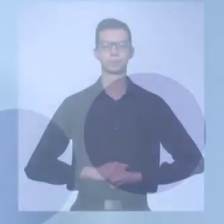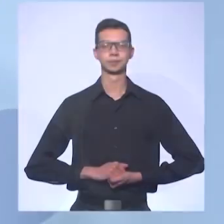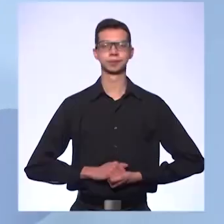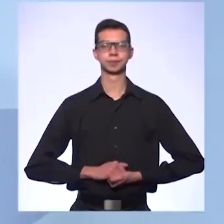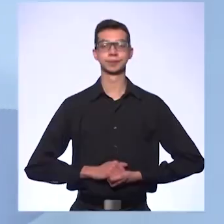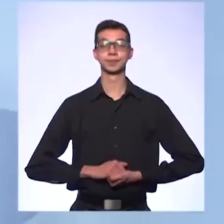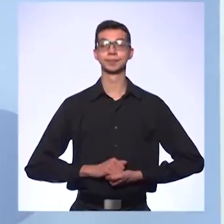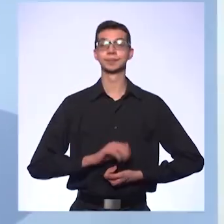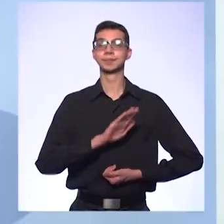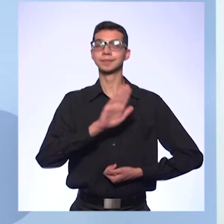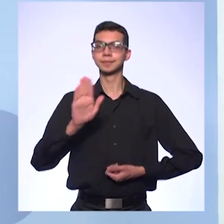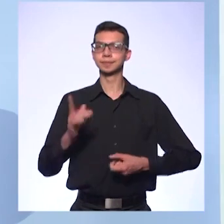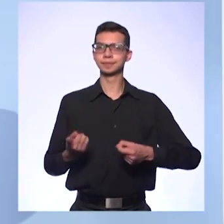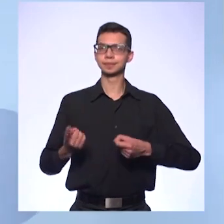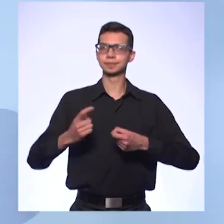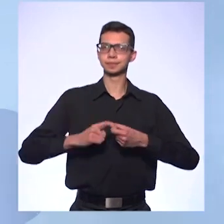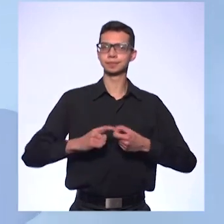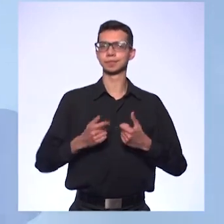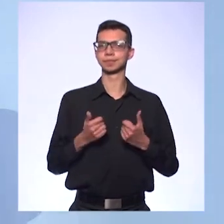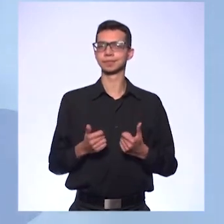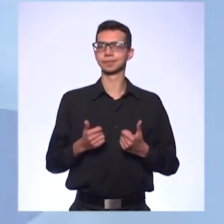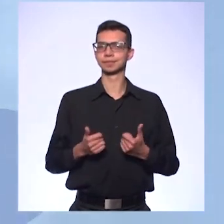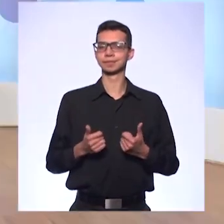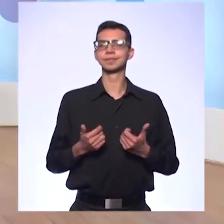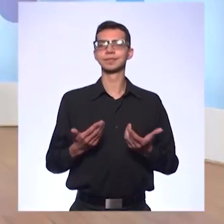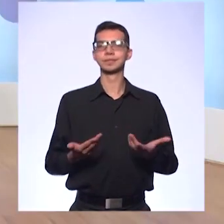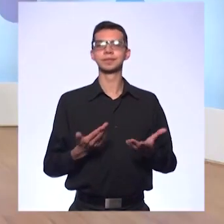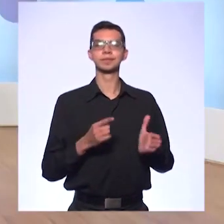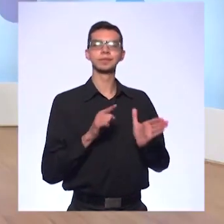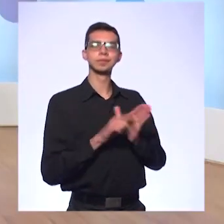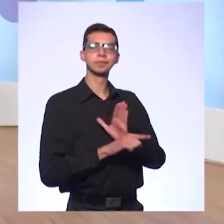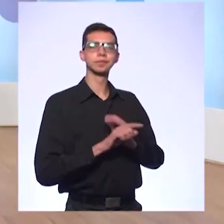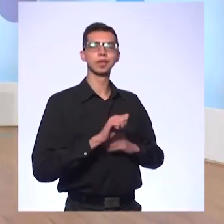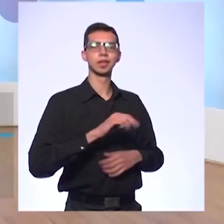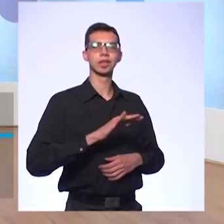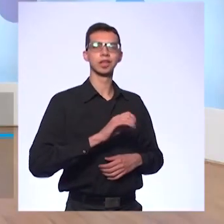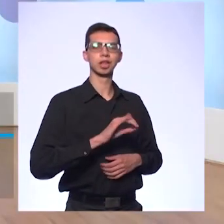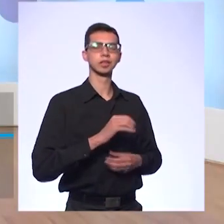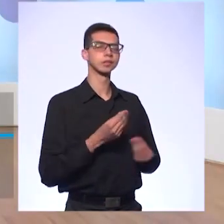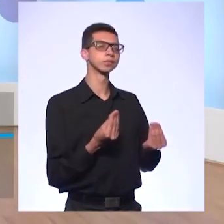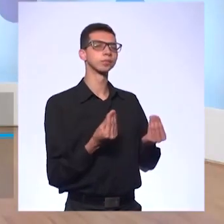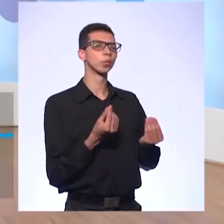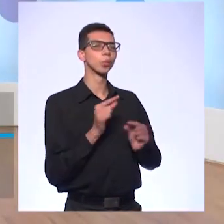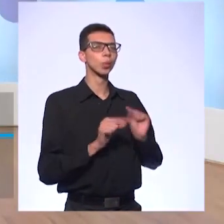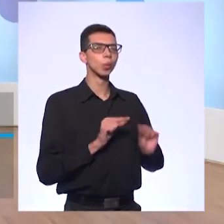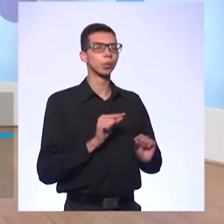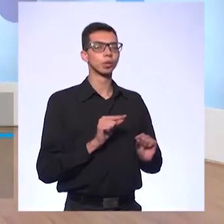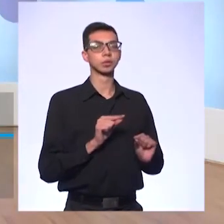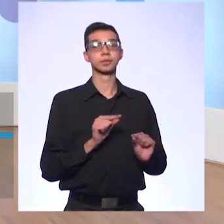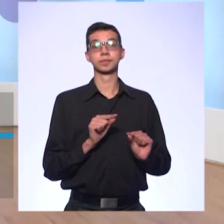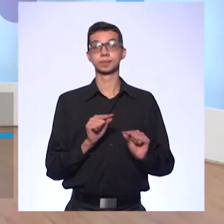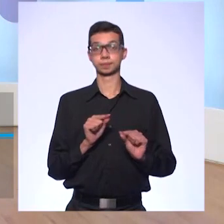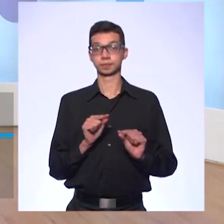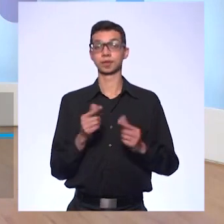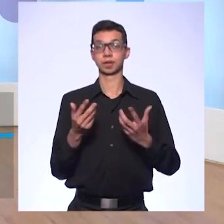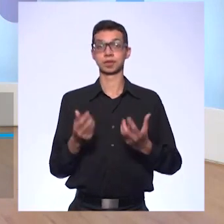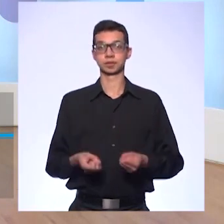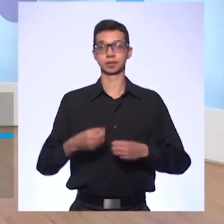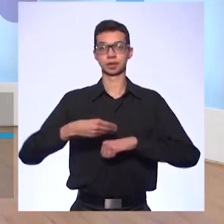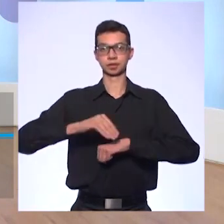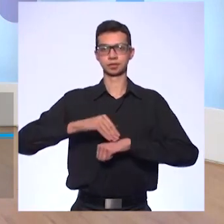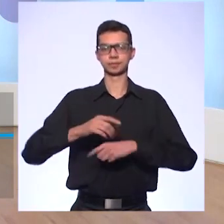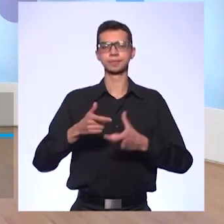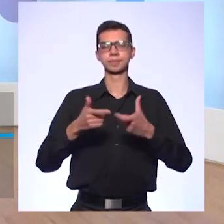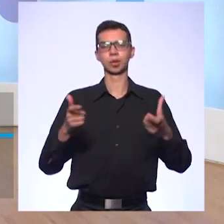We're back. Teacher Antônia, what are the answers? Bom, eles aceitaram a sugestão, a maioria usou o to,